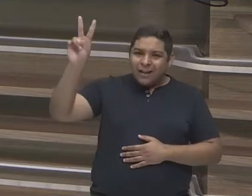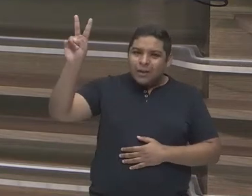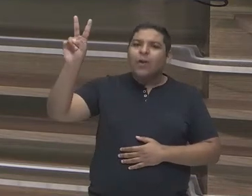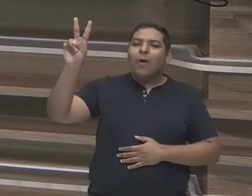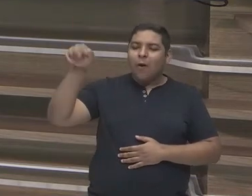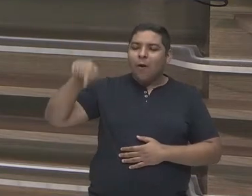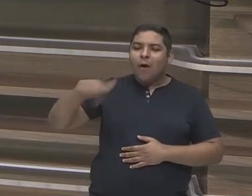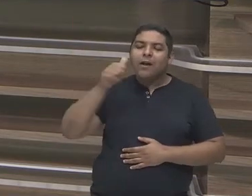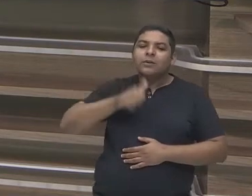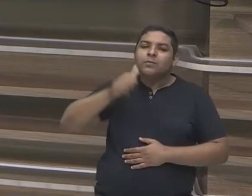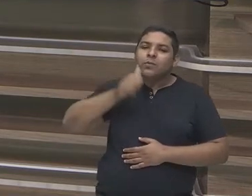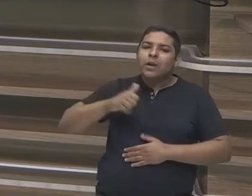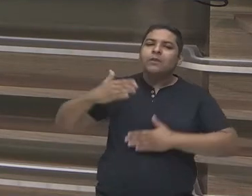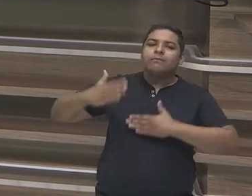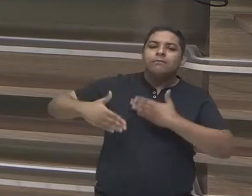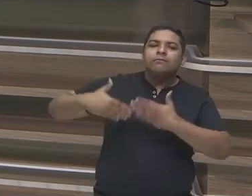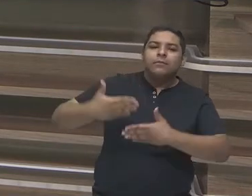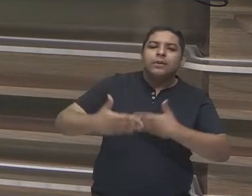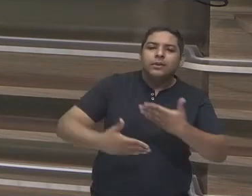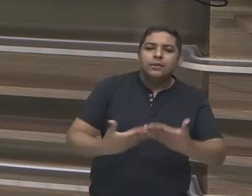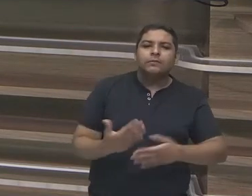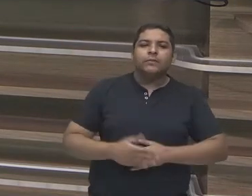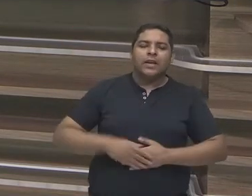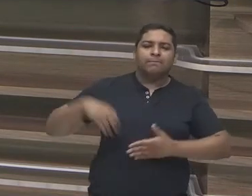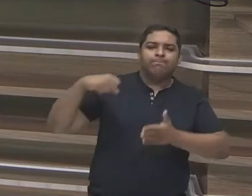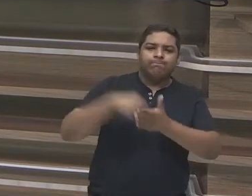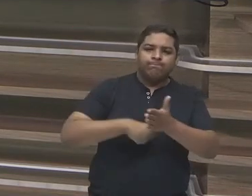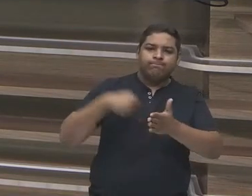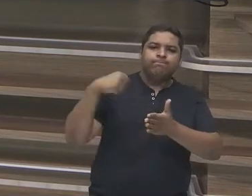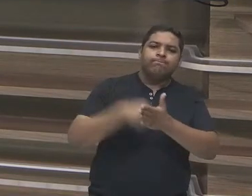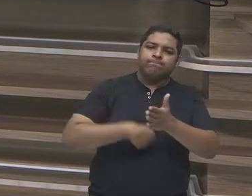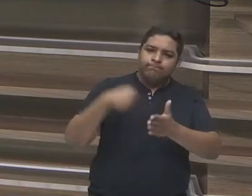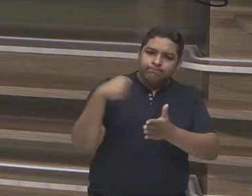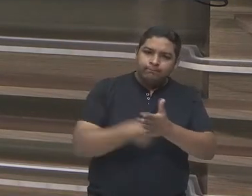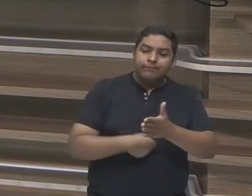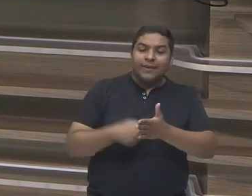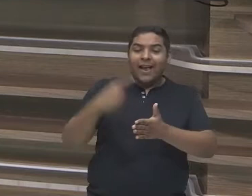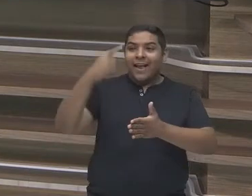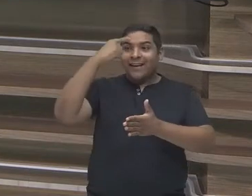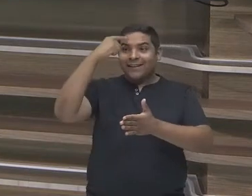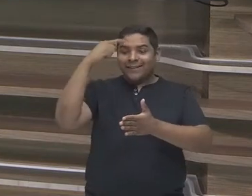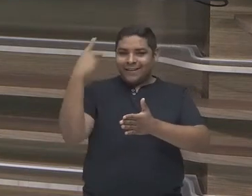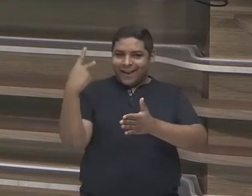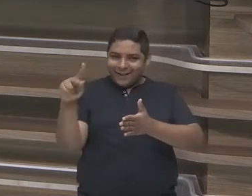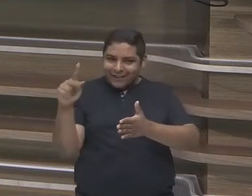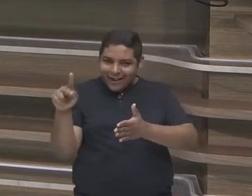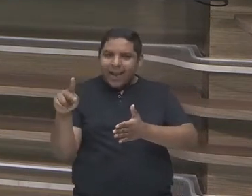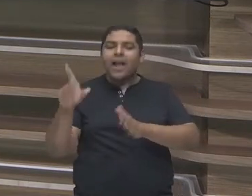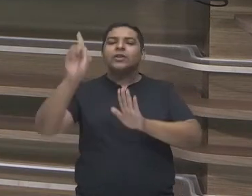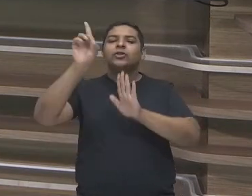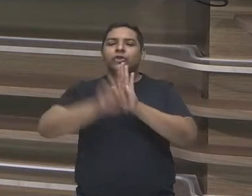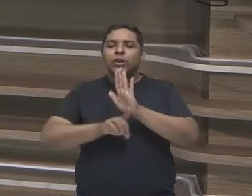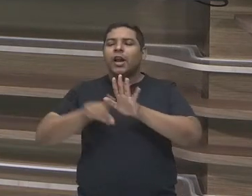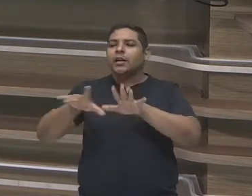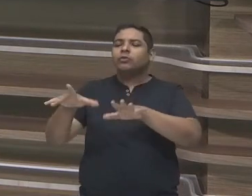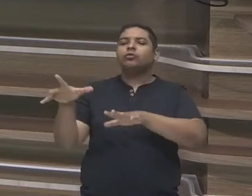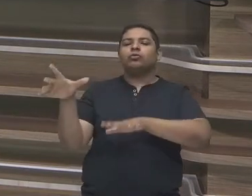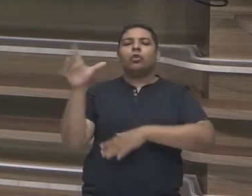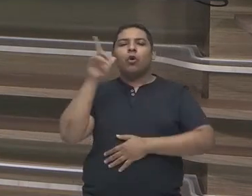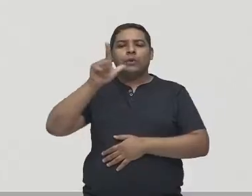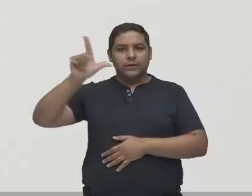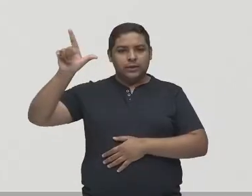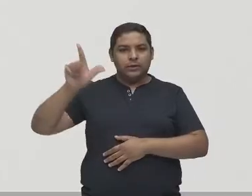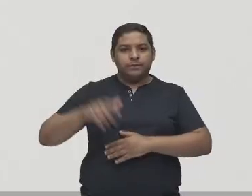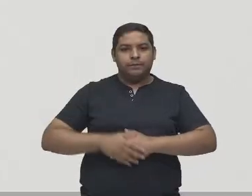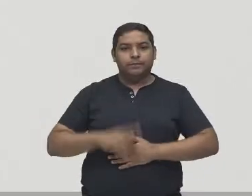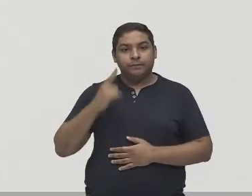processo. Porém, gente, quando as mulheres lutaram, a ideia delas era justamente aquilo que eu li ainda há pouco, os seus direitos adquiridos. Olha o que o texto vai dizer